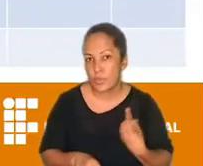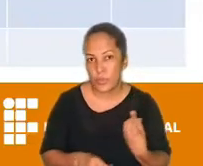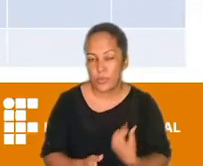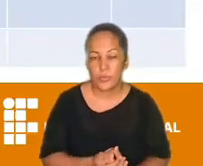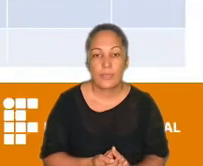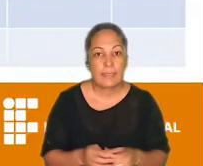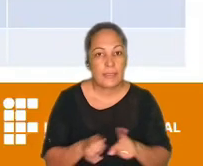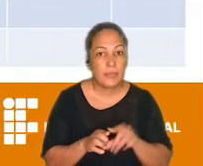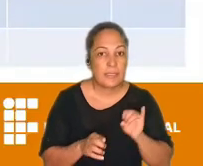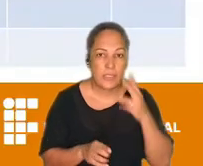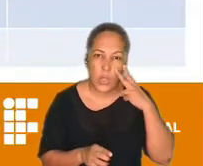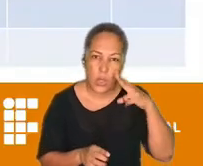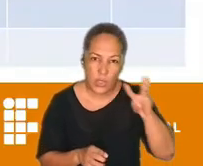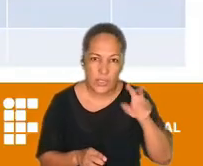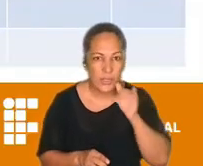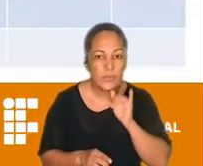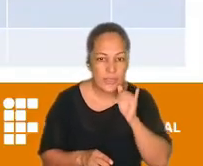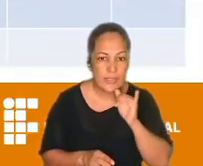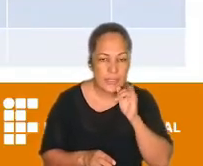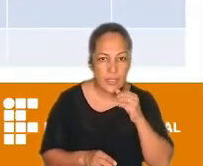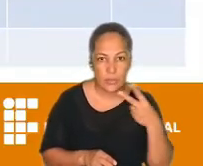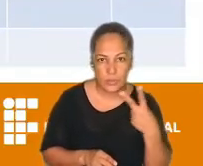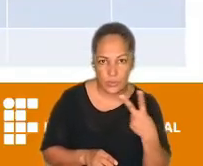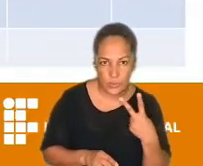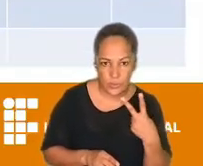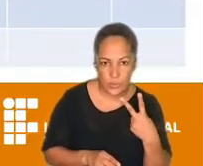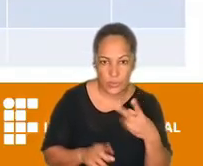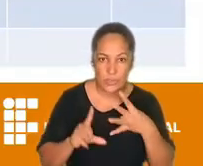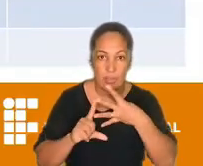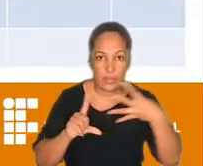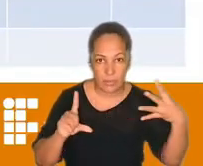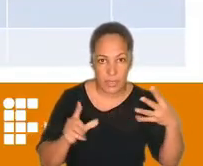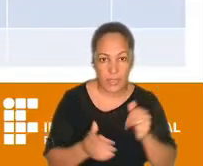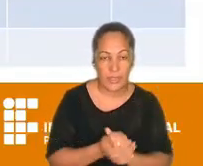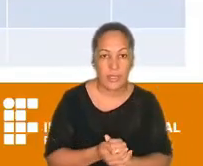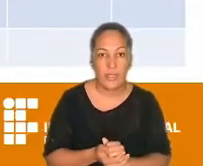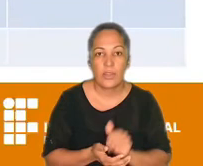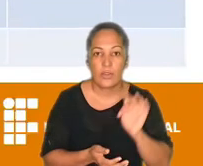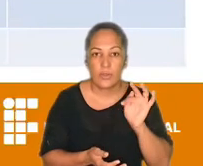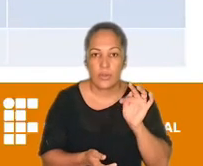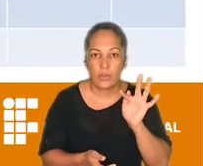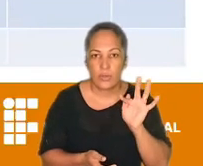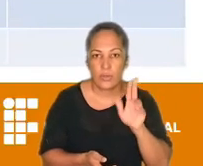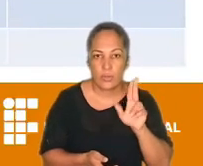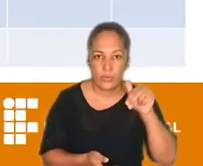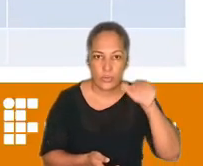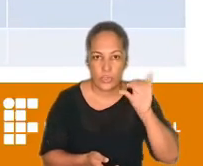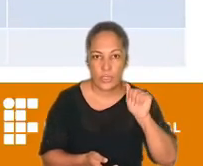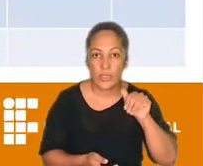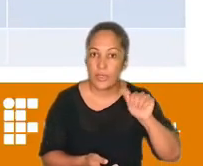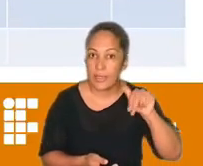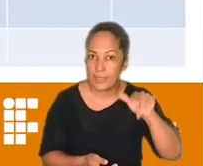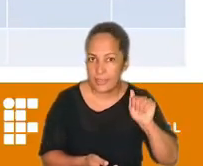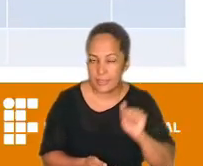para o exemplo do registro 2, a tabela funcionária, então o registro número 2, a tabela funcionária é a Ana Paula. A Ana Paula Silva,